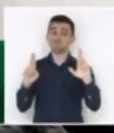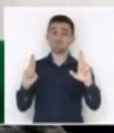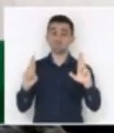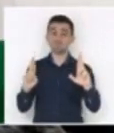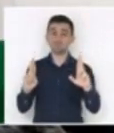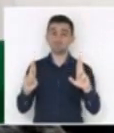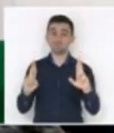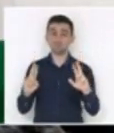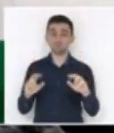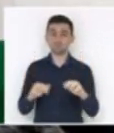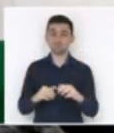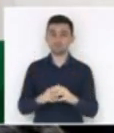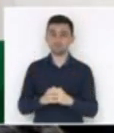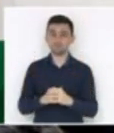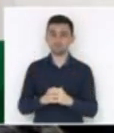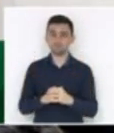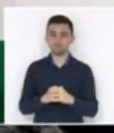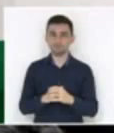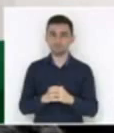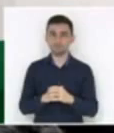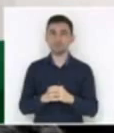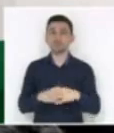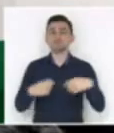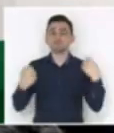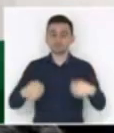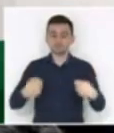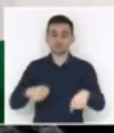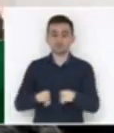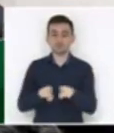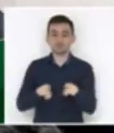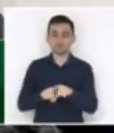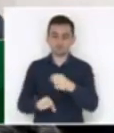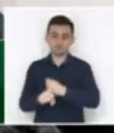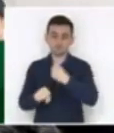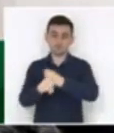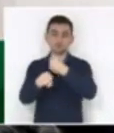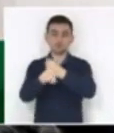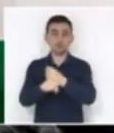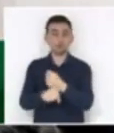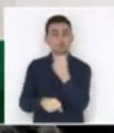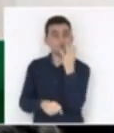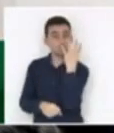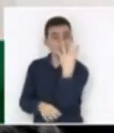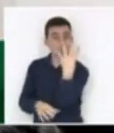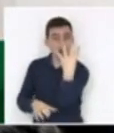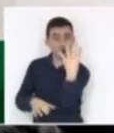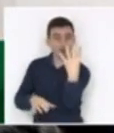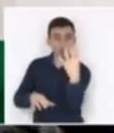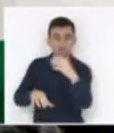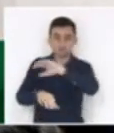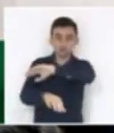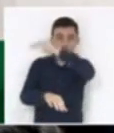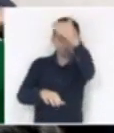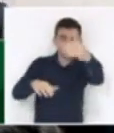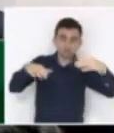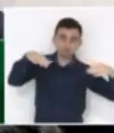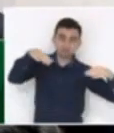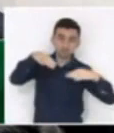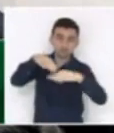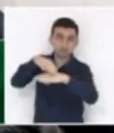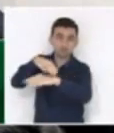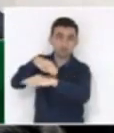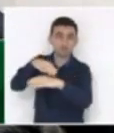Há ainda a necessidade de construção de 4 túneis, 3 só para desviar de um